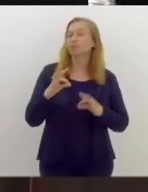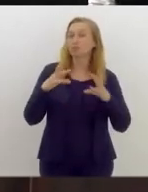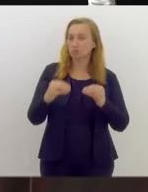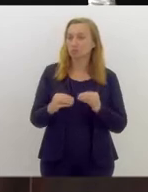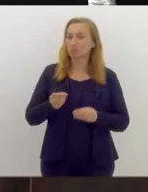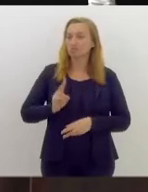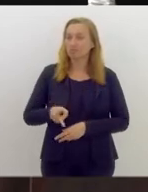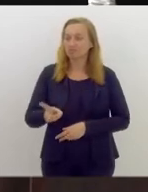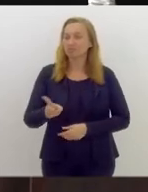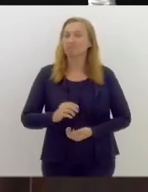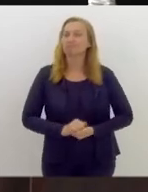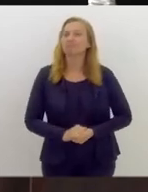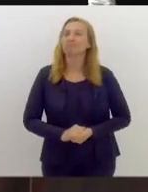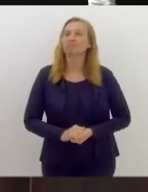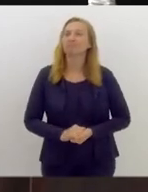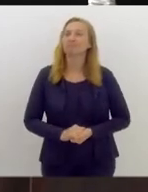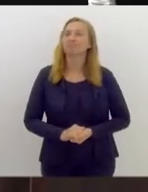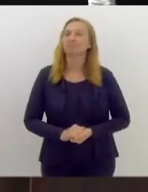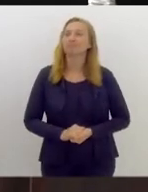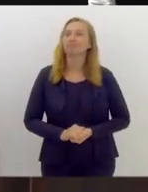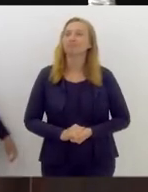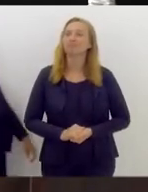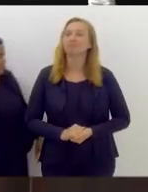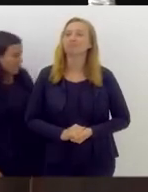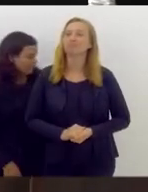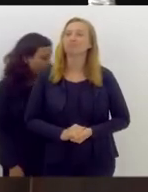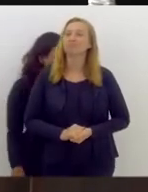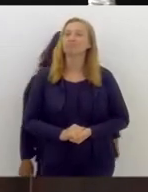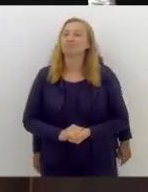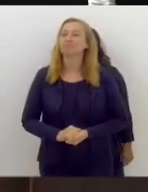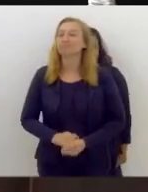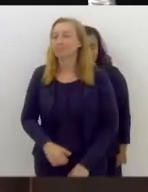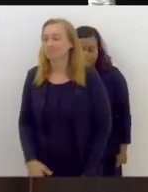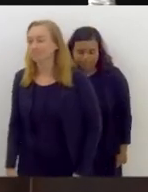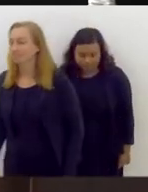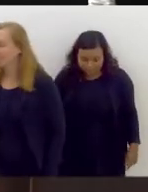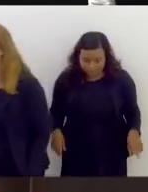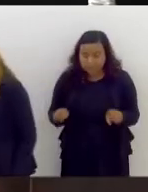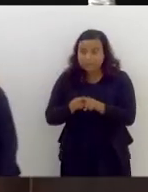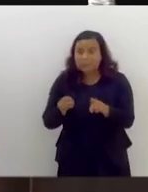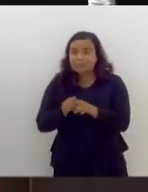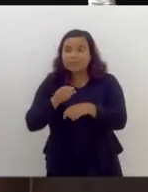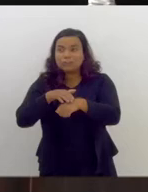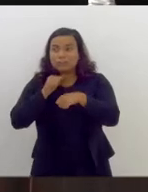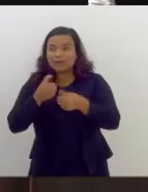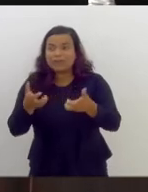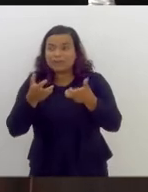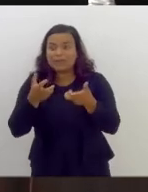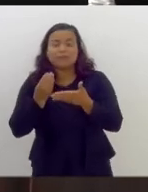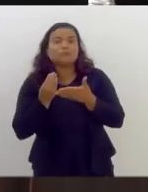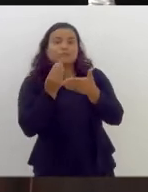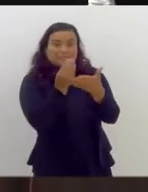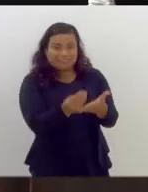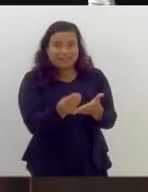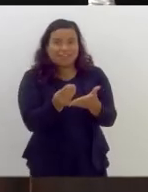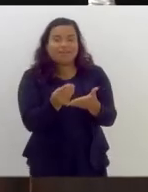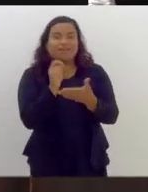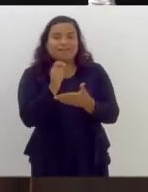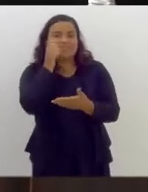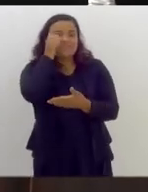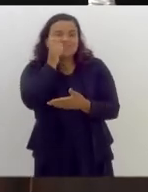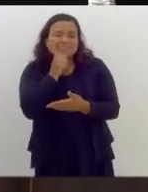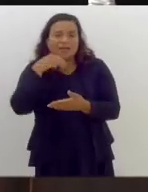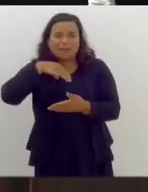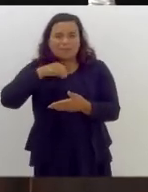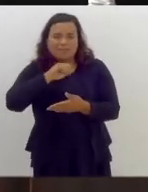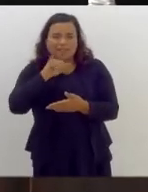Dando prosseguimento, eu quero chamar para ser agraciada a Major